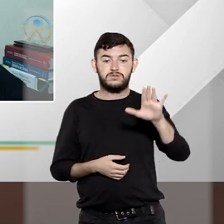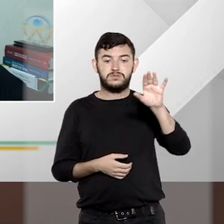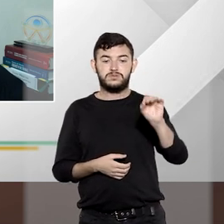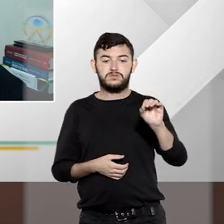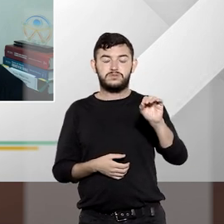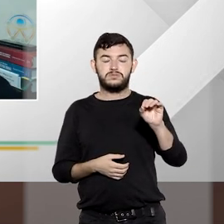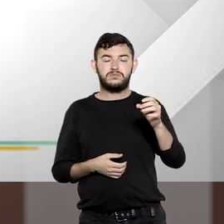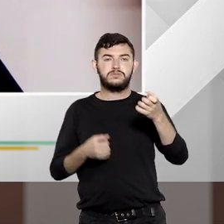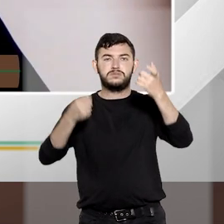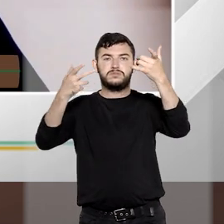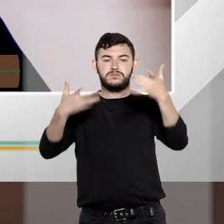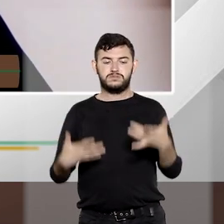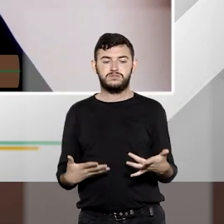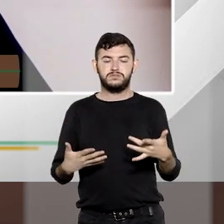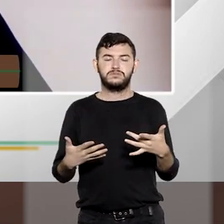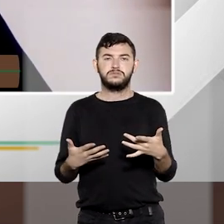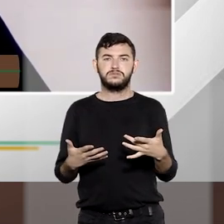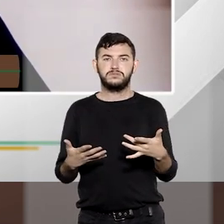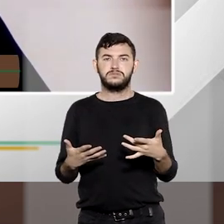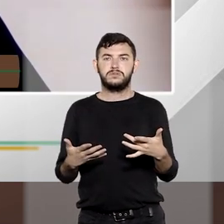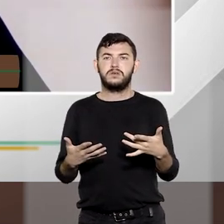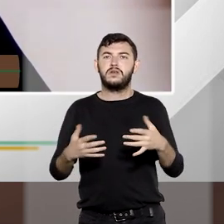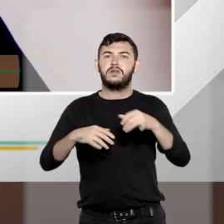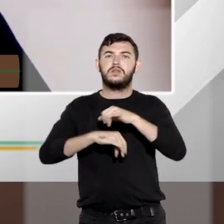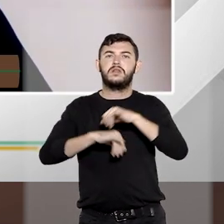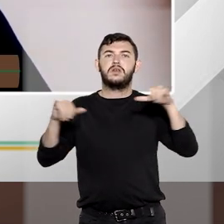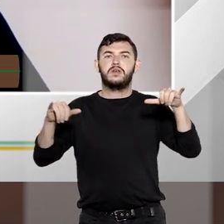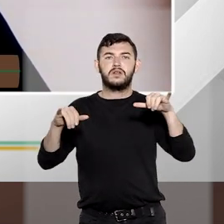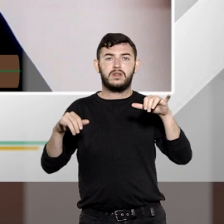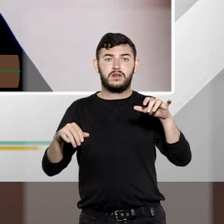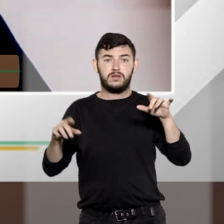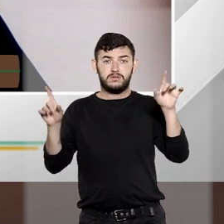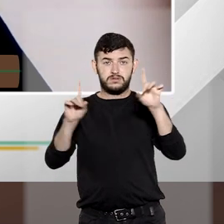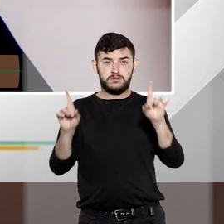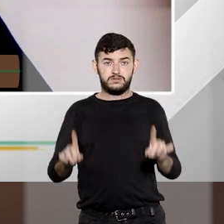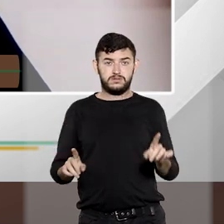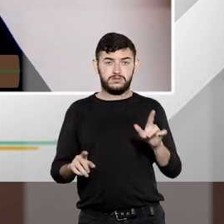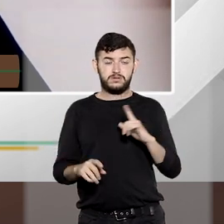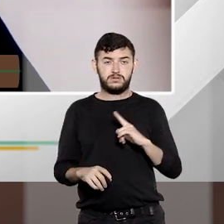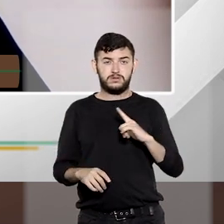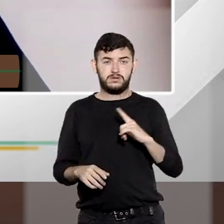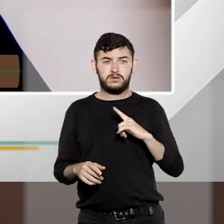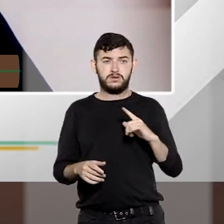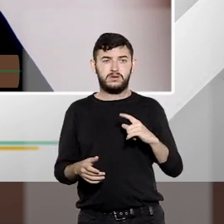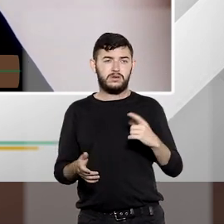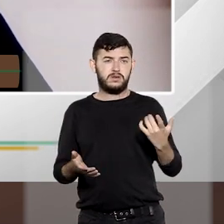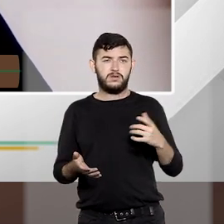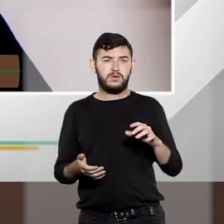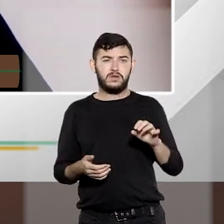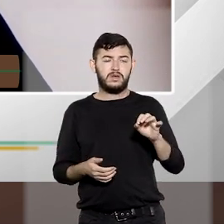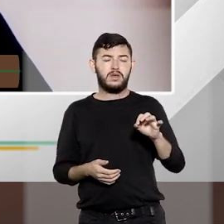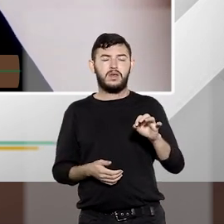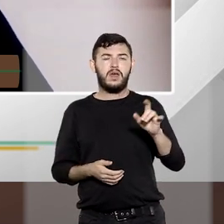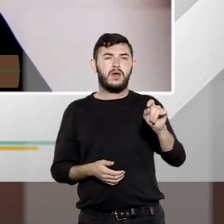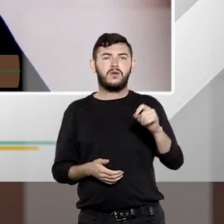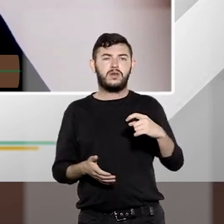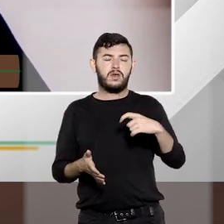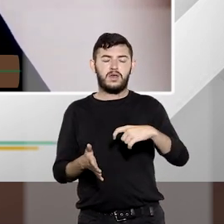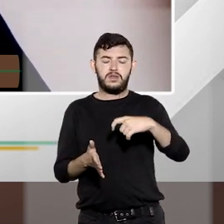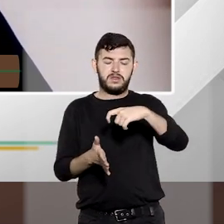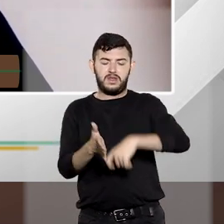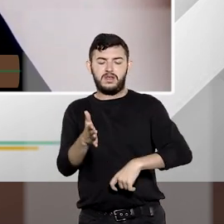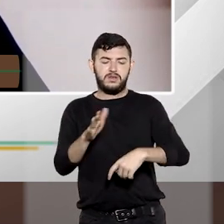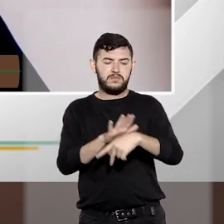de declarar a deficiência, haver um rol taxativo de